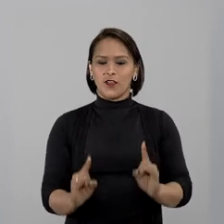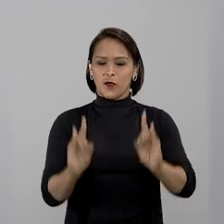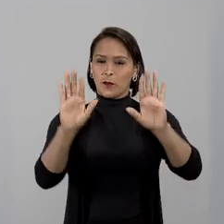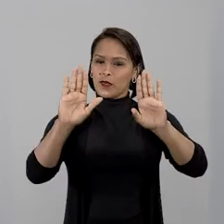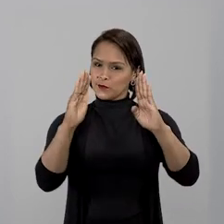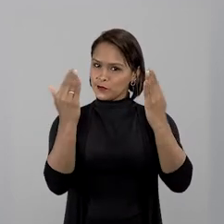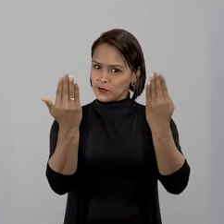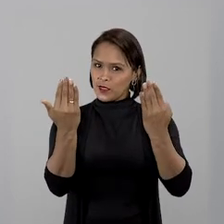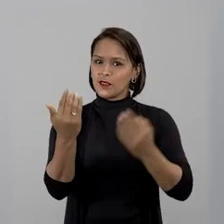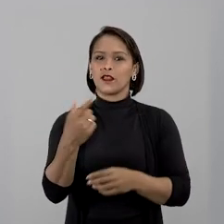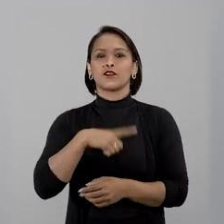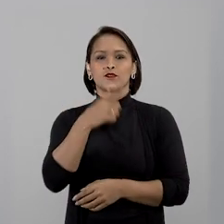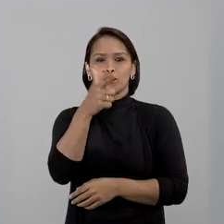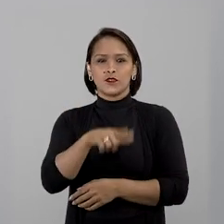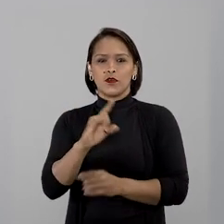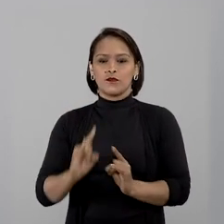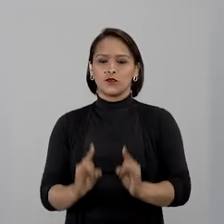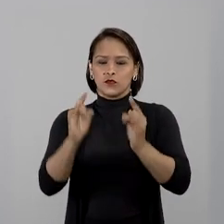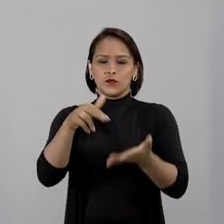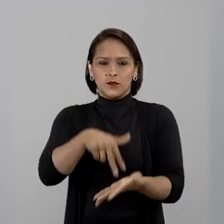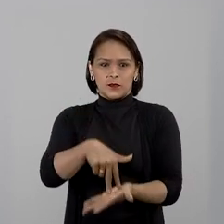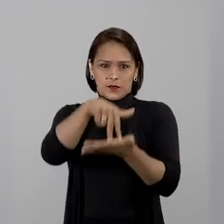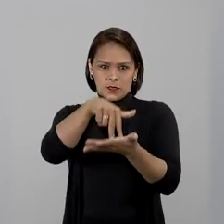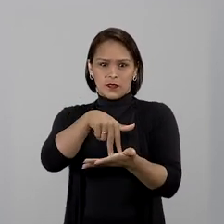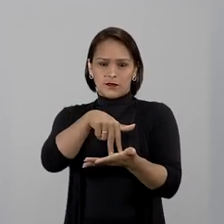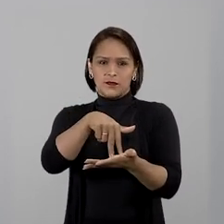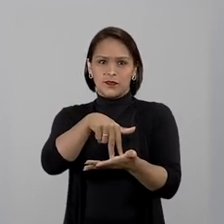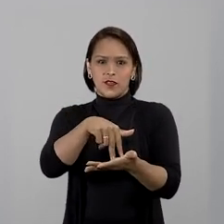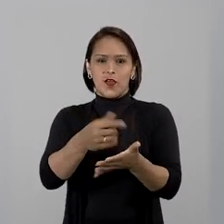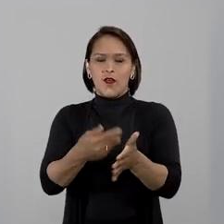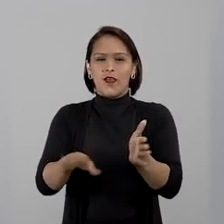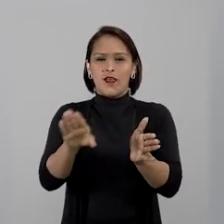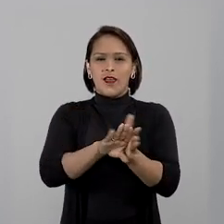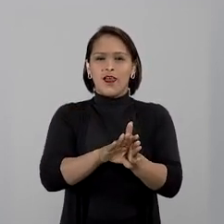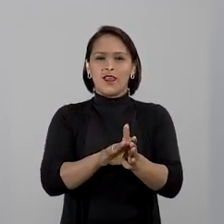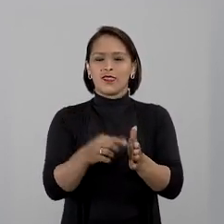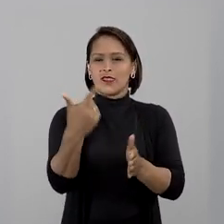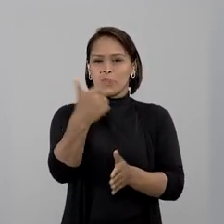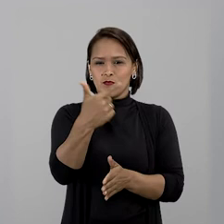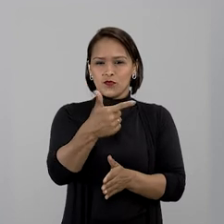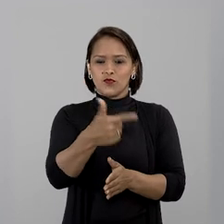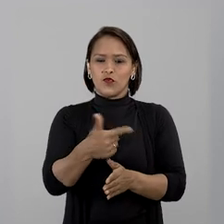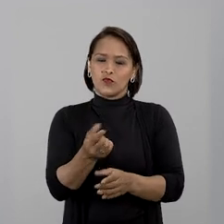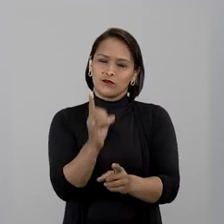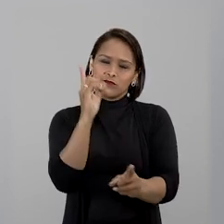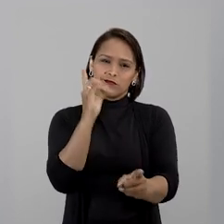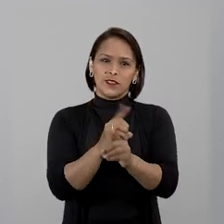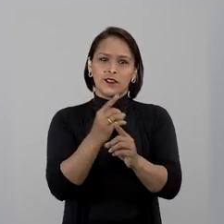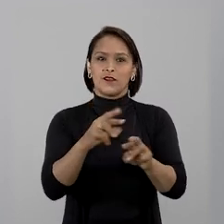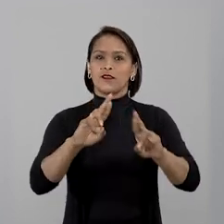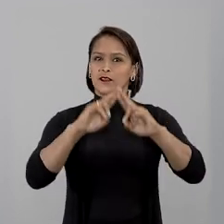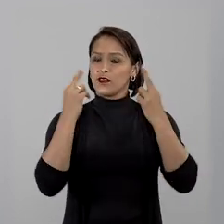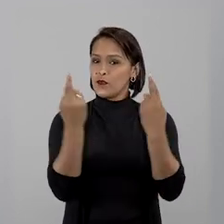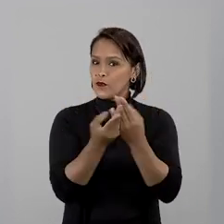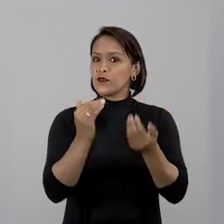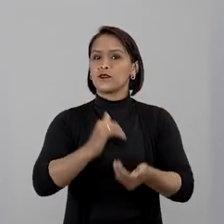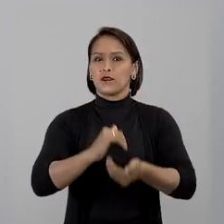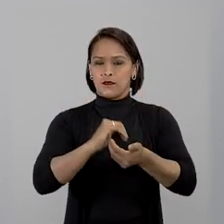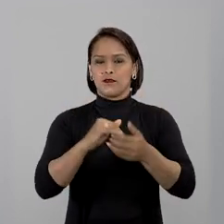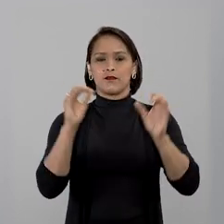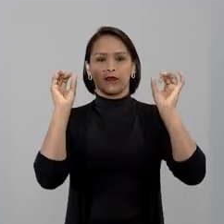no prédio dos plenários. Suba pelo elevador até o segundo andar, onde ficam as